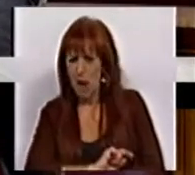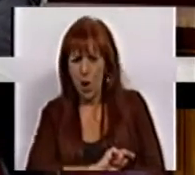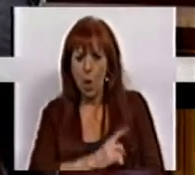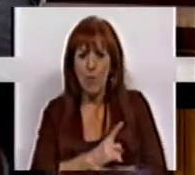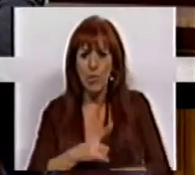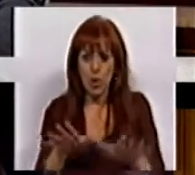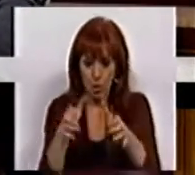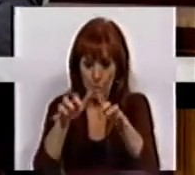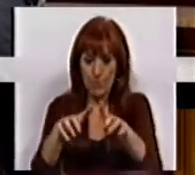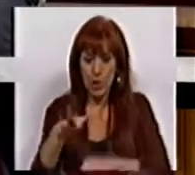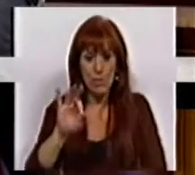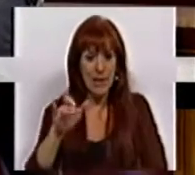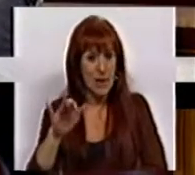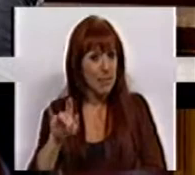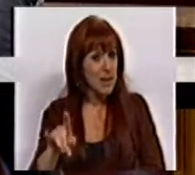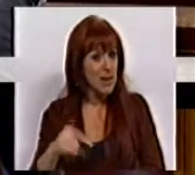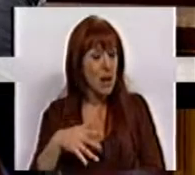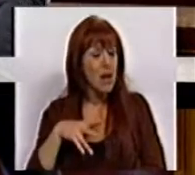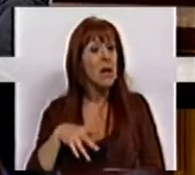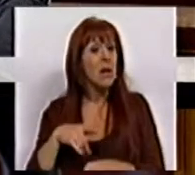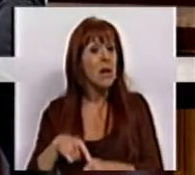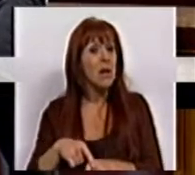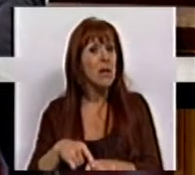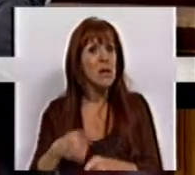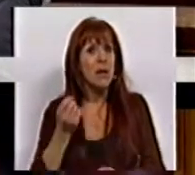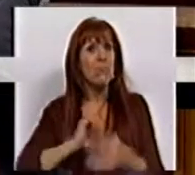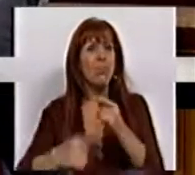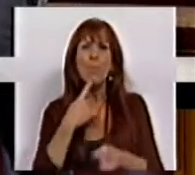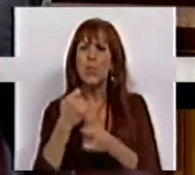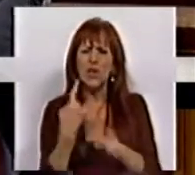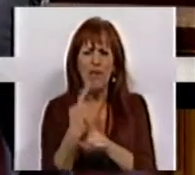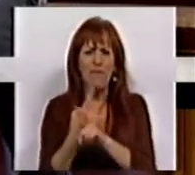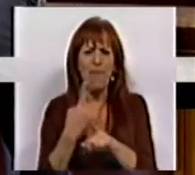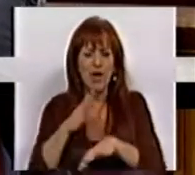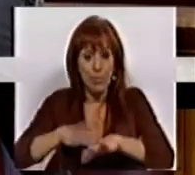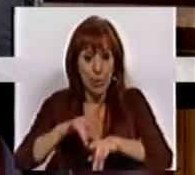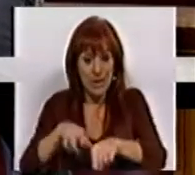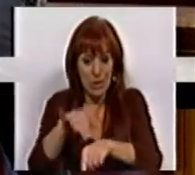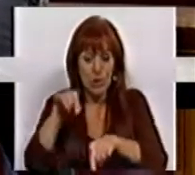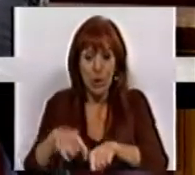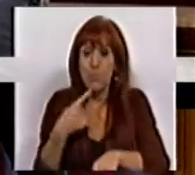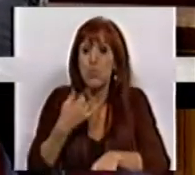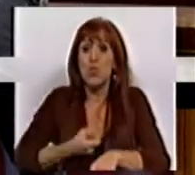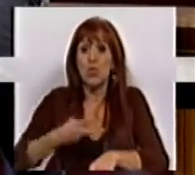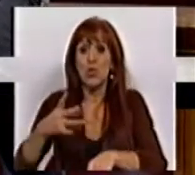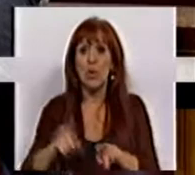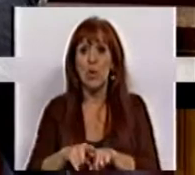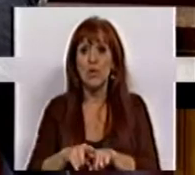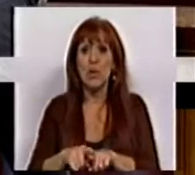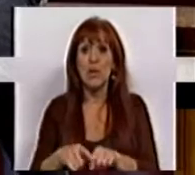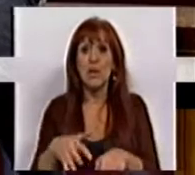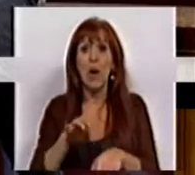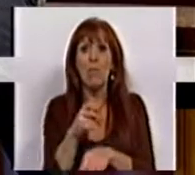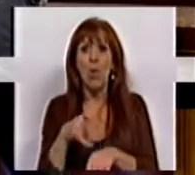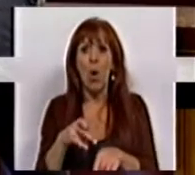situação. O Grupo Parlamentar do Partido Comunista Português endereçou-lhe várias perguntas relativamente a esta situação, os casos da Póvoa